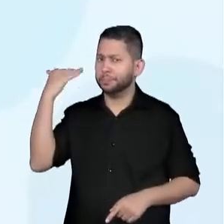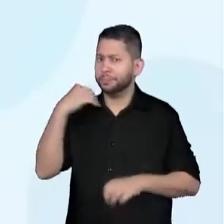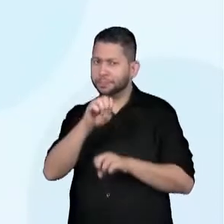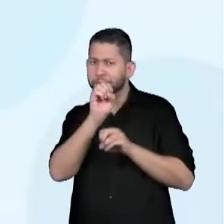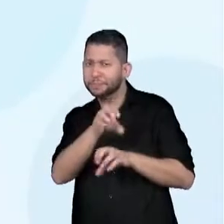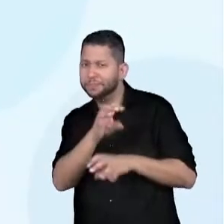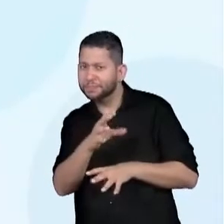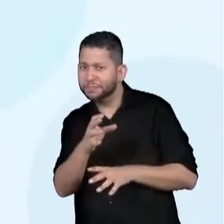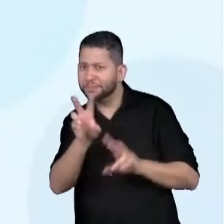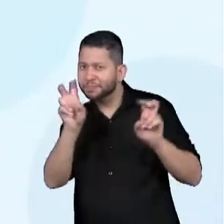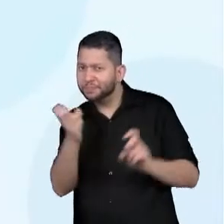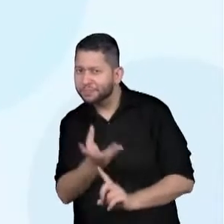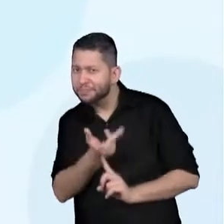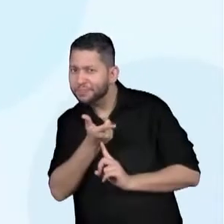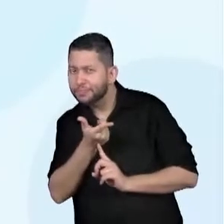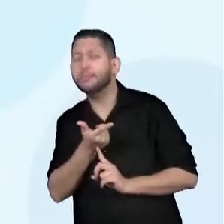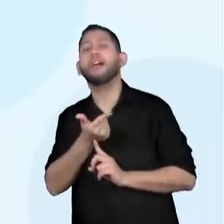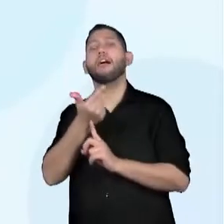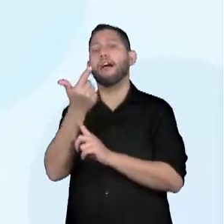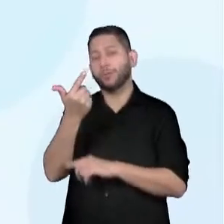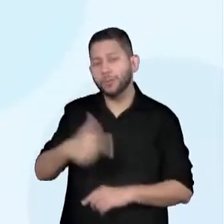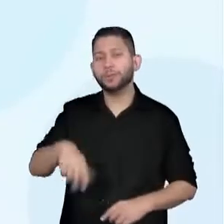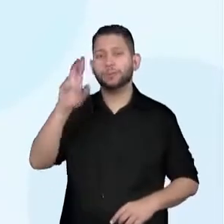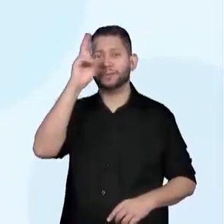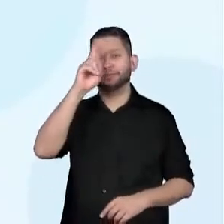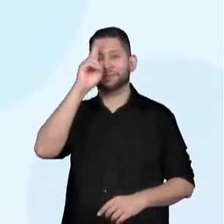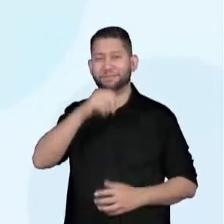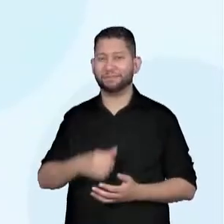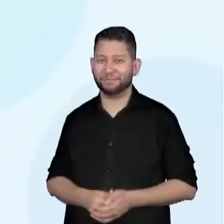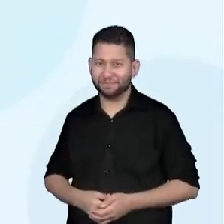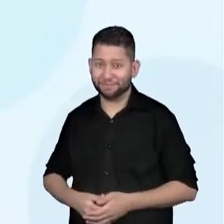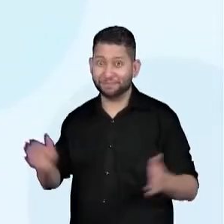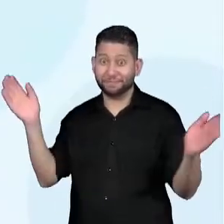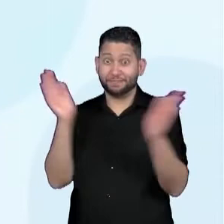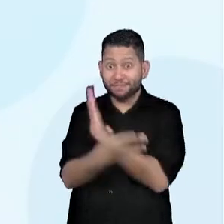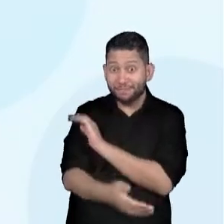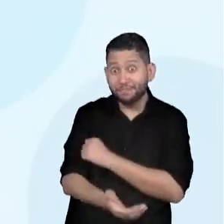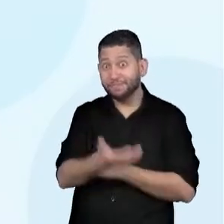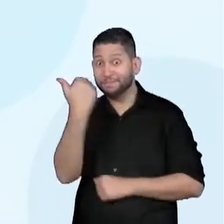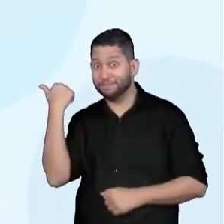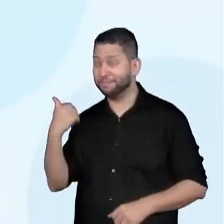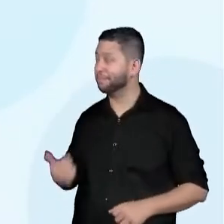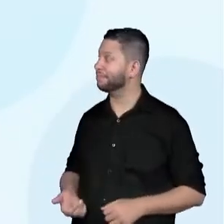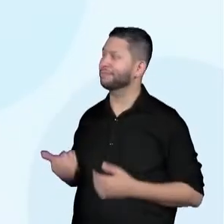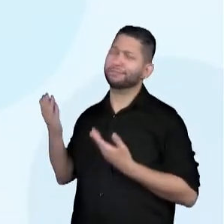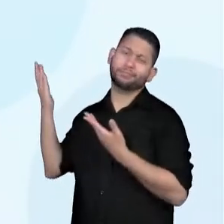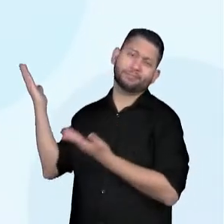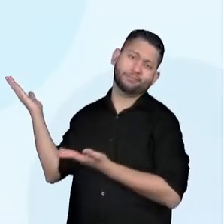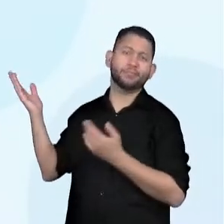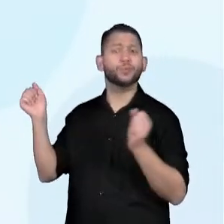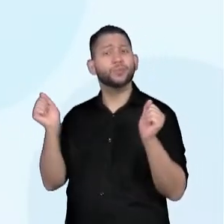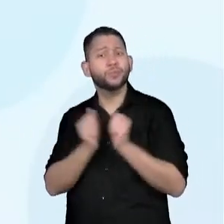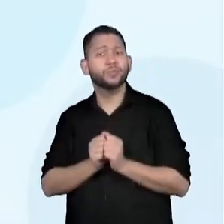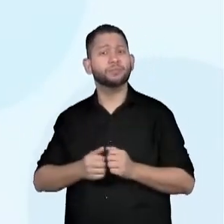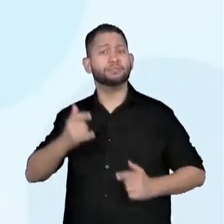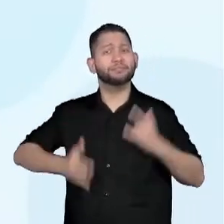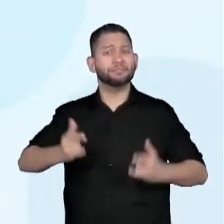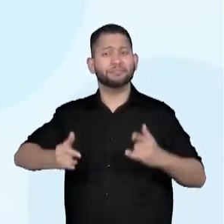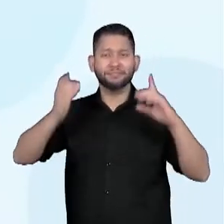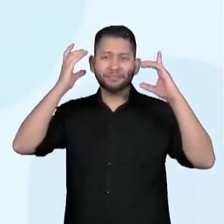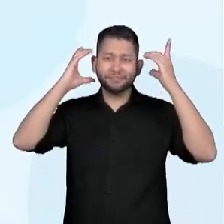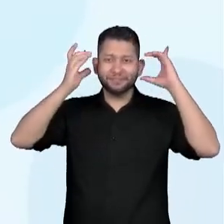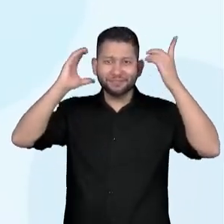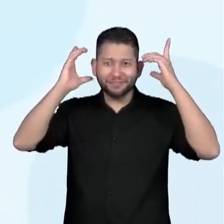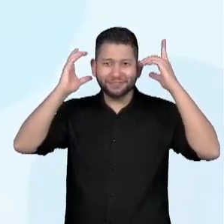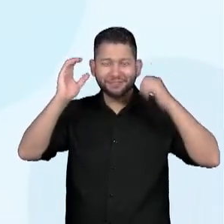aprendeu sobre arte, ok? Já deu para dar um print aí na tela, vamos para frente, because our lovely friend is saying hello everyone.